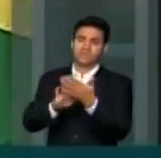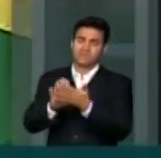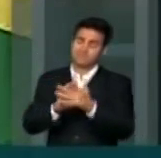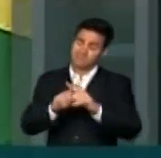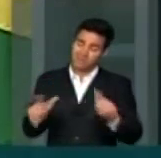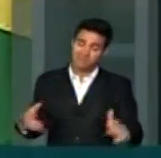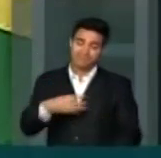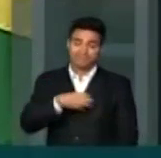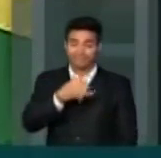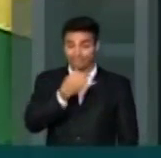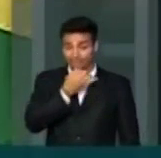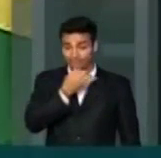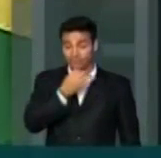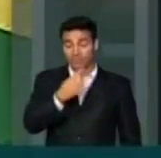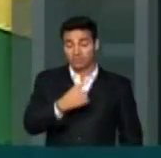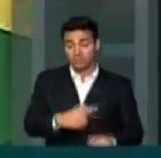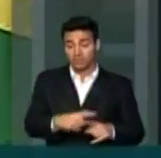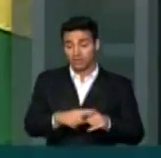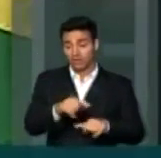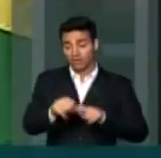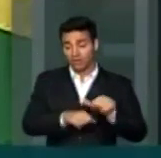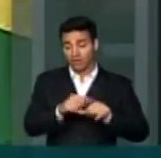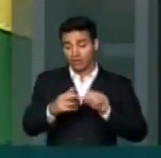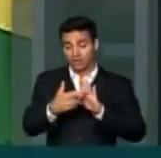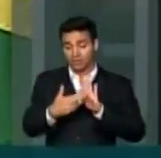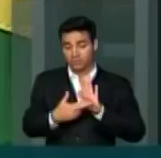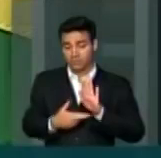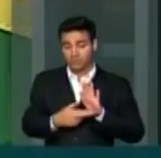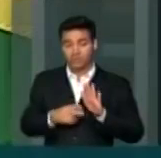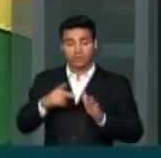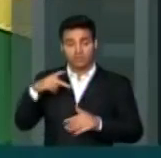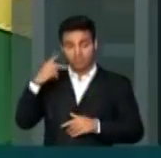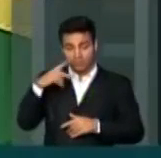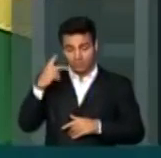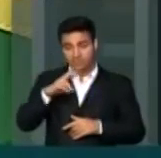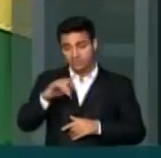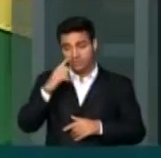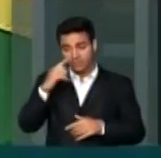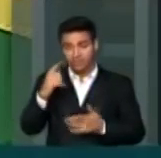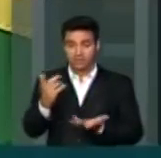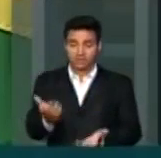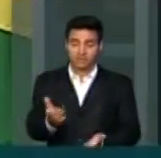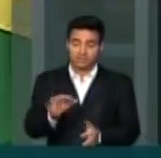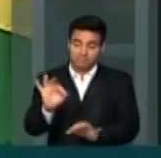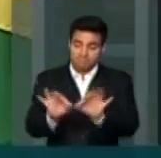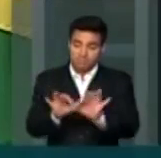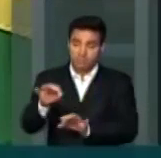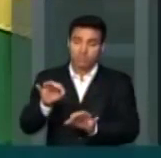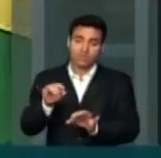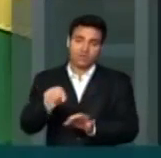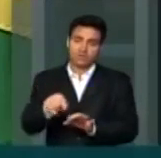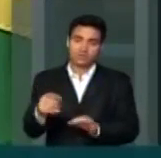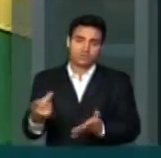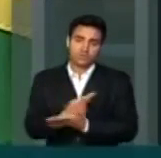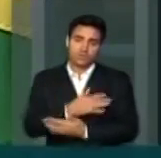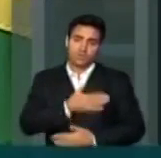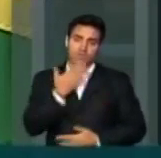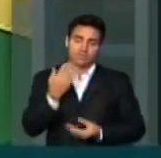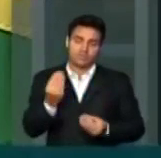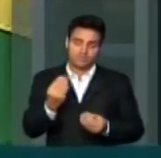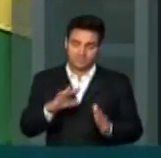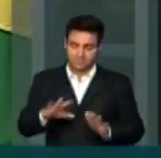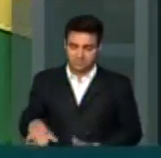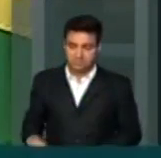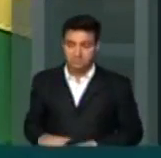sinceramente, que a tão esperada reforma política que corrigiria distorções como esta ainda esteja por ser feita. Por isso, na